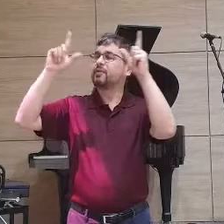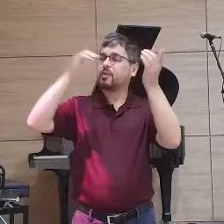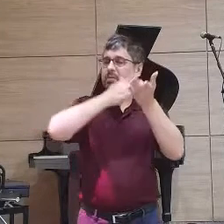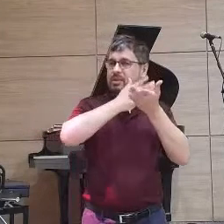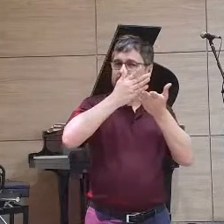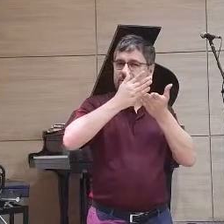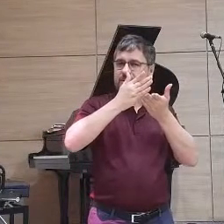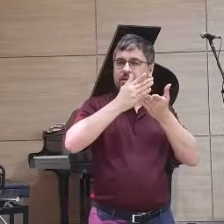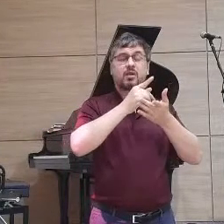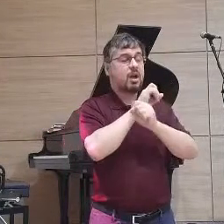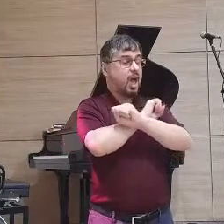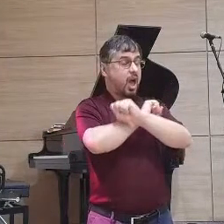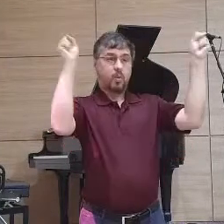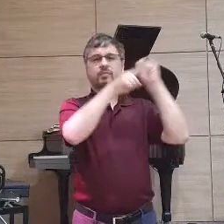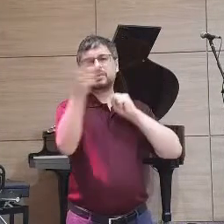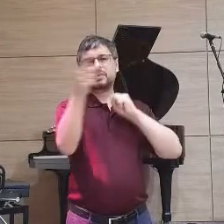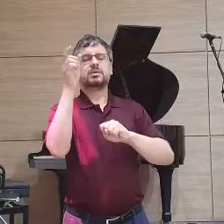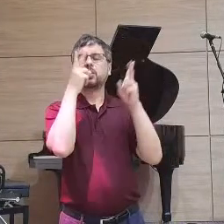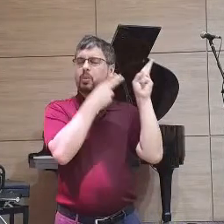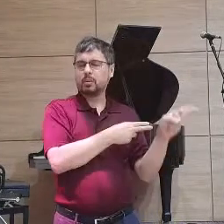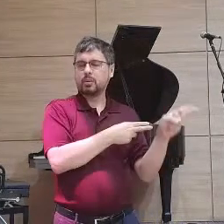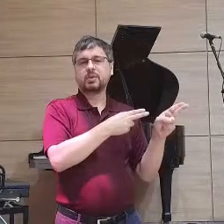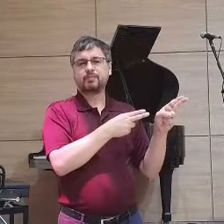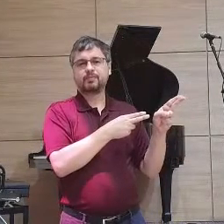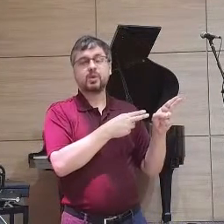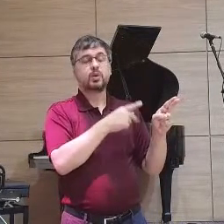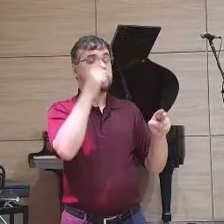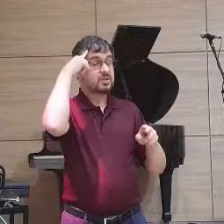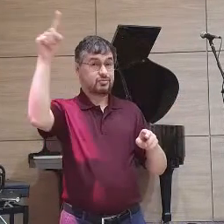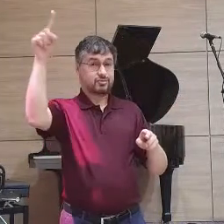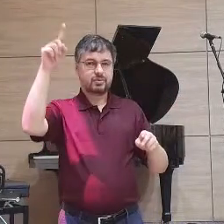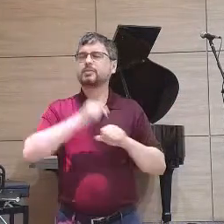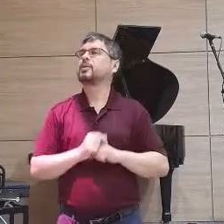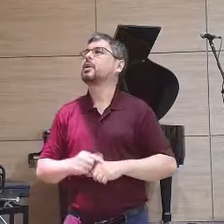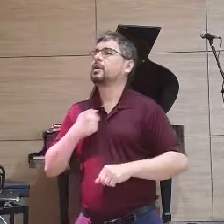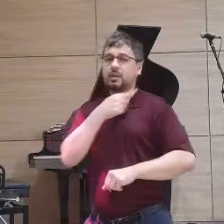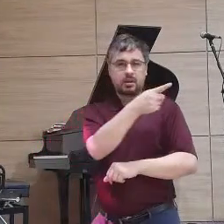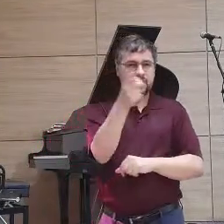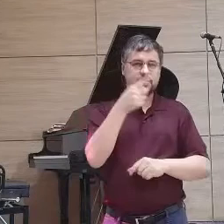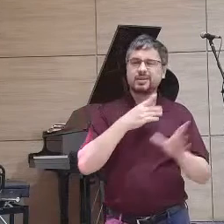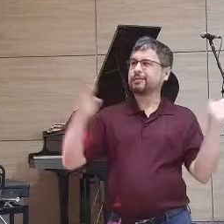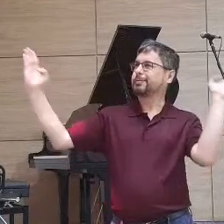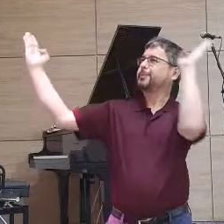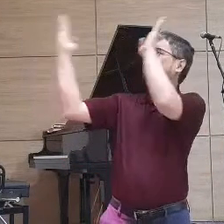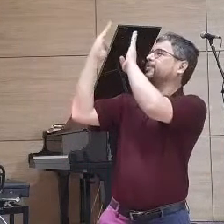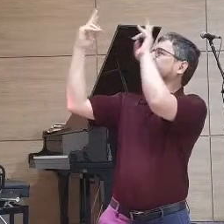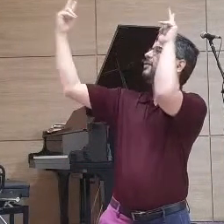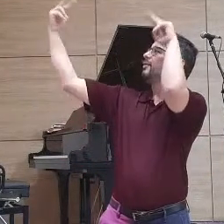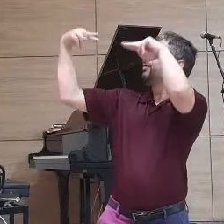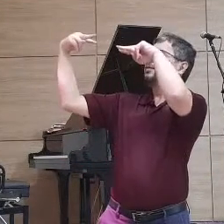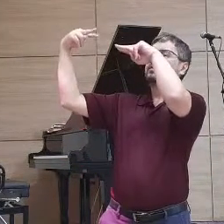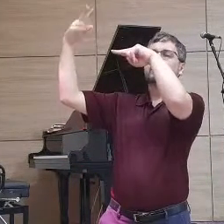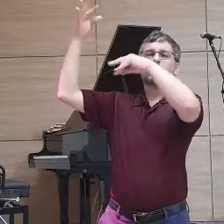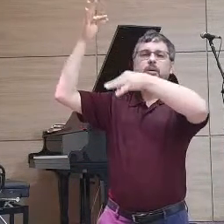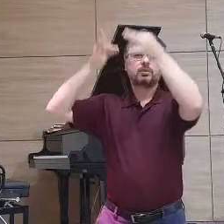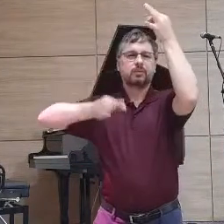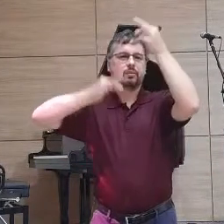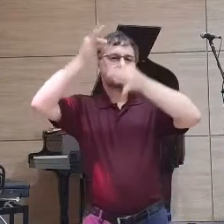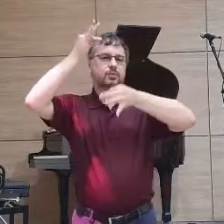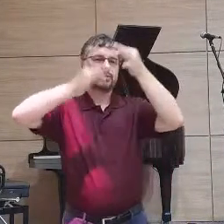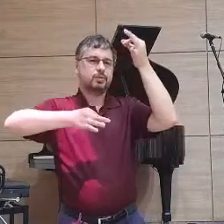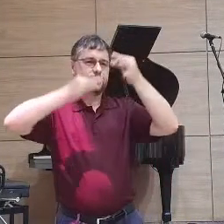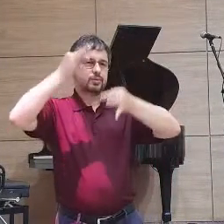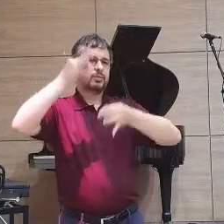chegar eu e você vamos bater de frente De Frente com justo